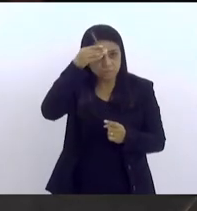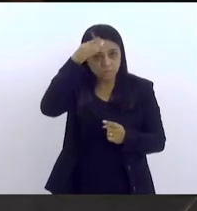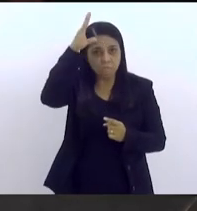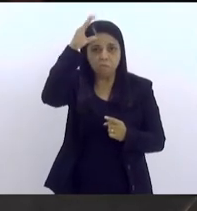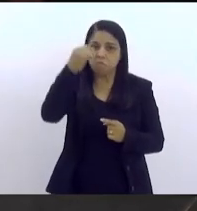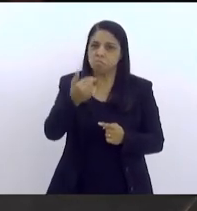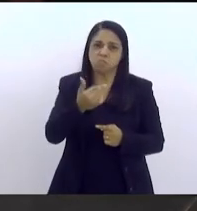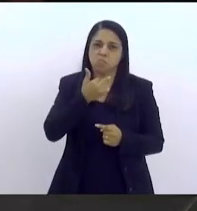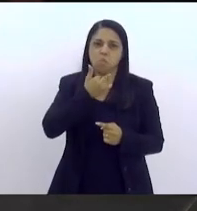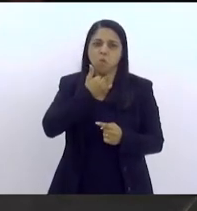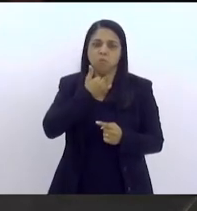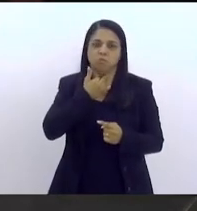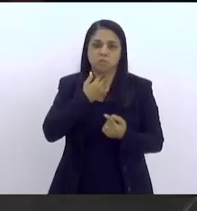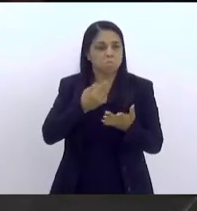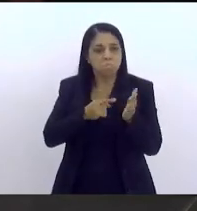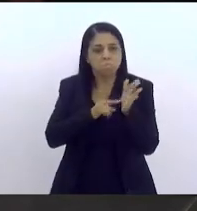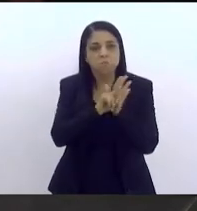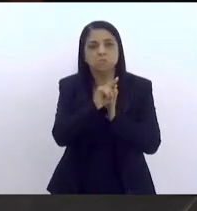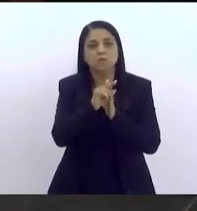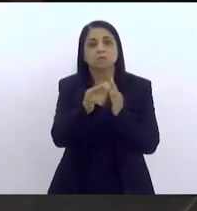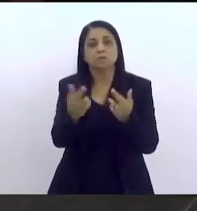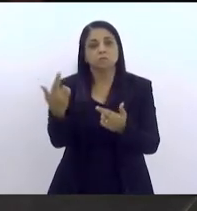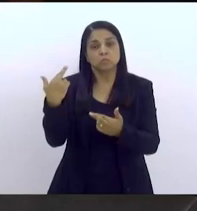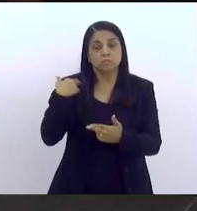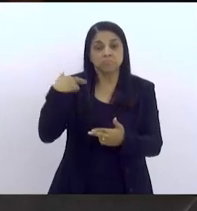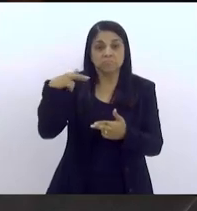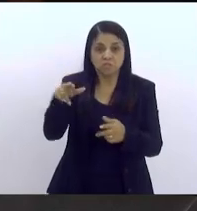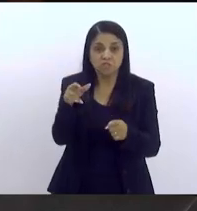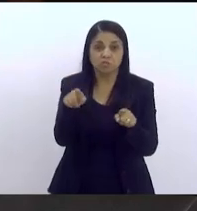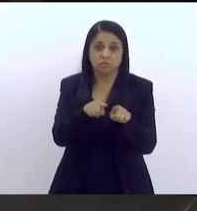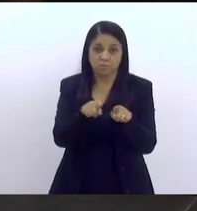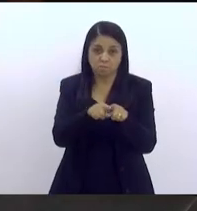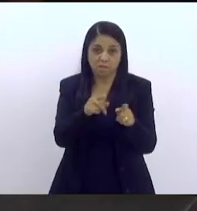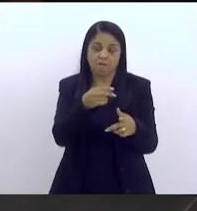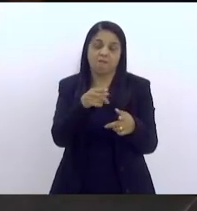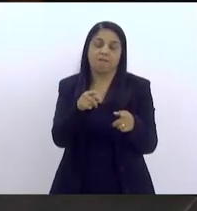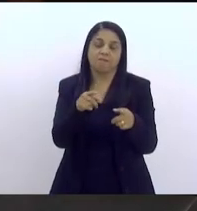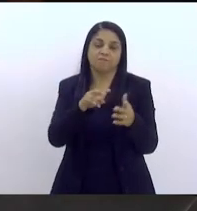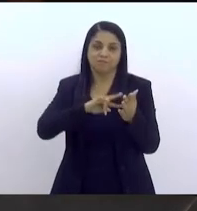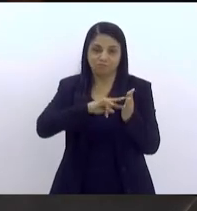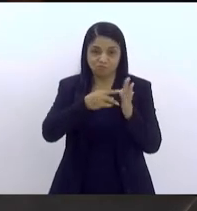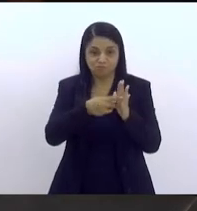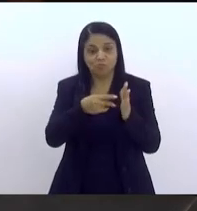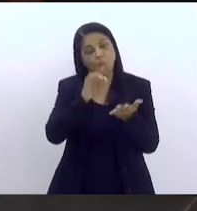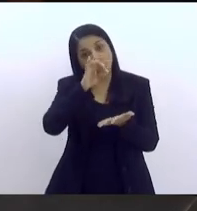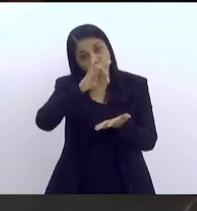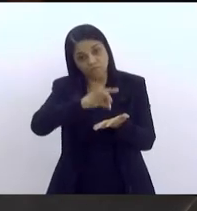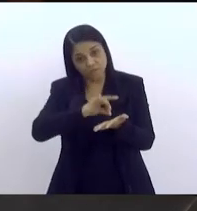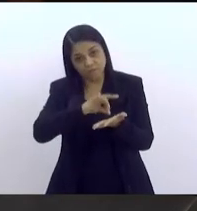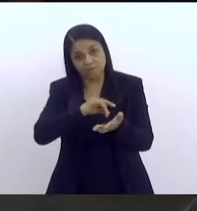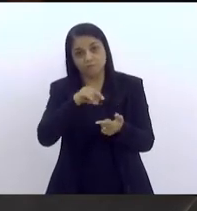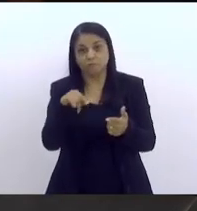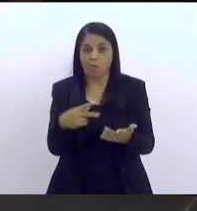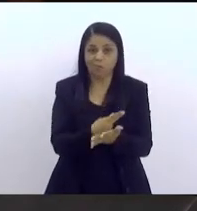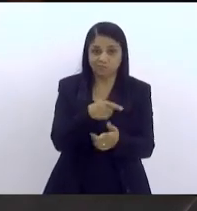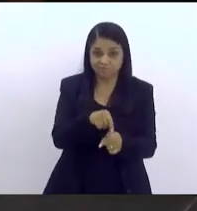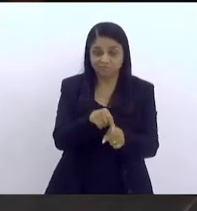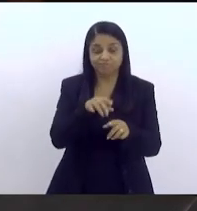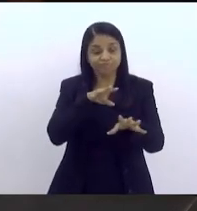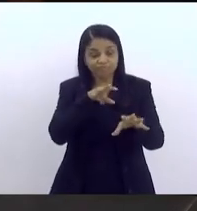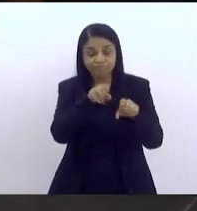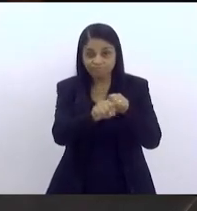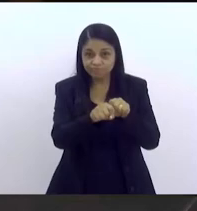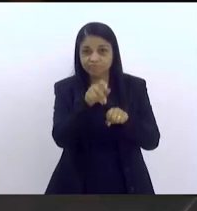questionado tal como no sentido religioso ou as verdades do mercado a formação dos educadores